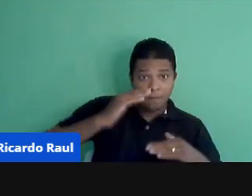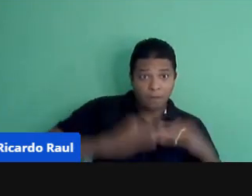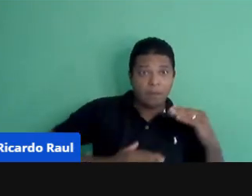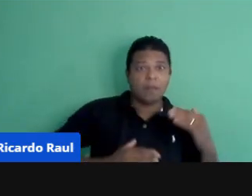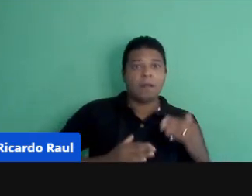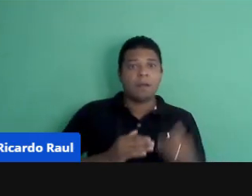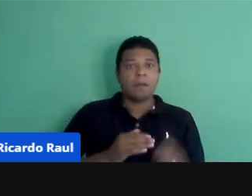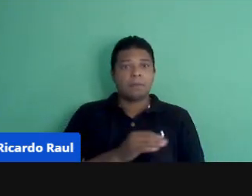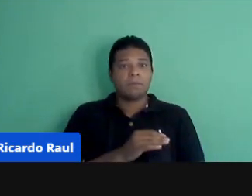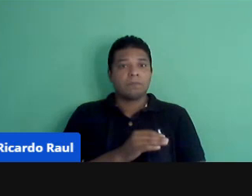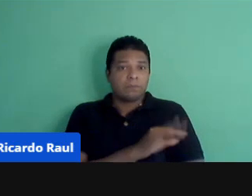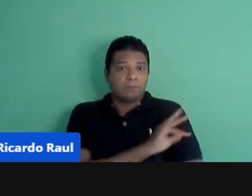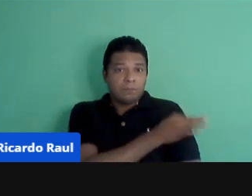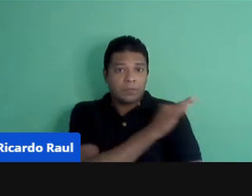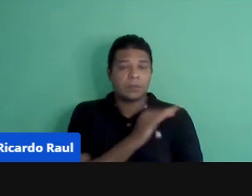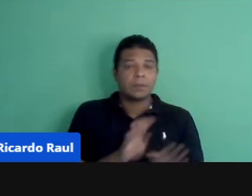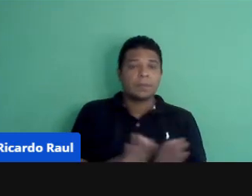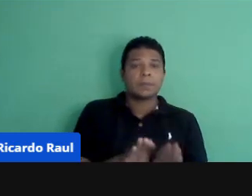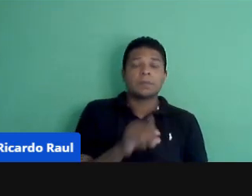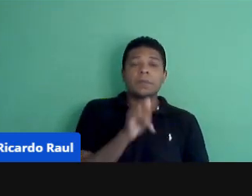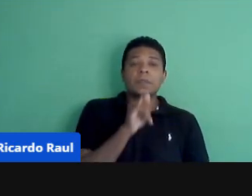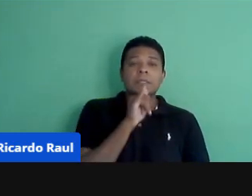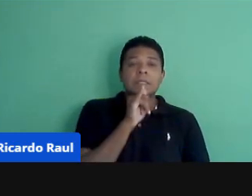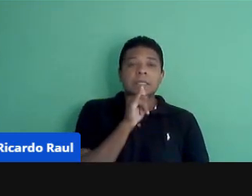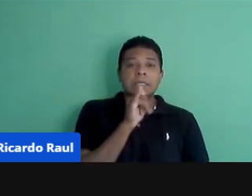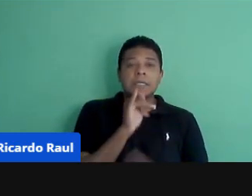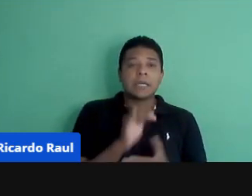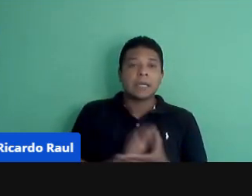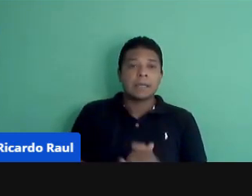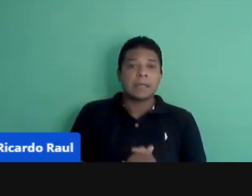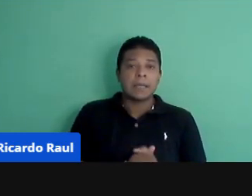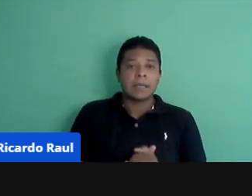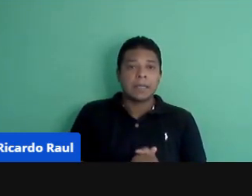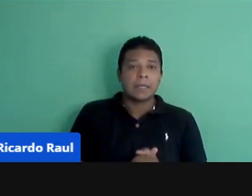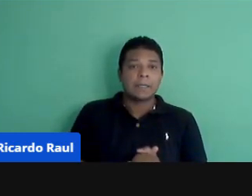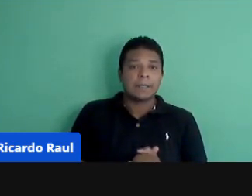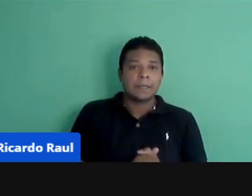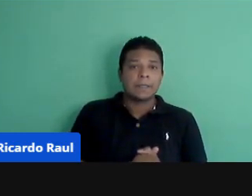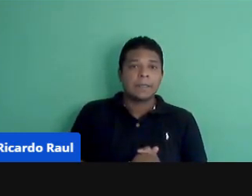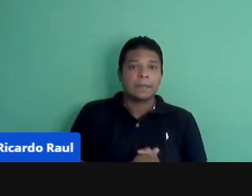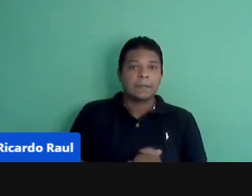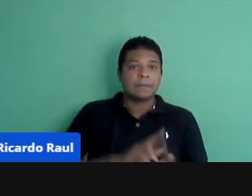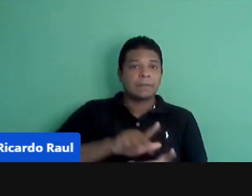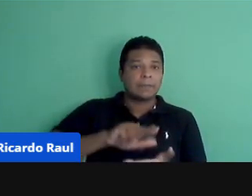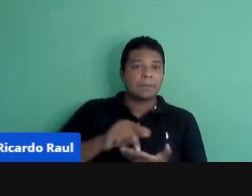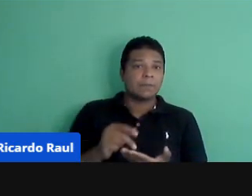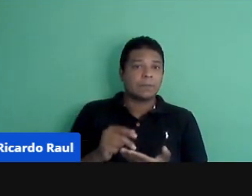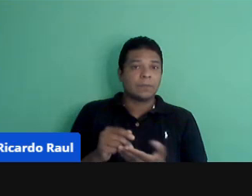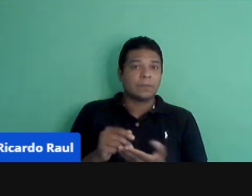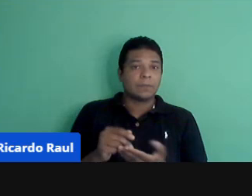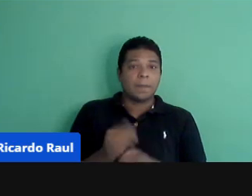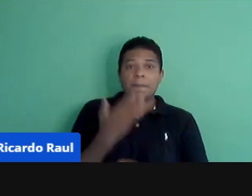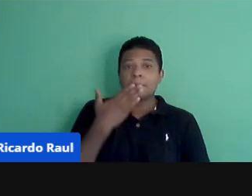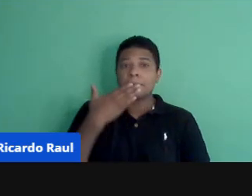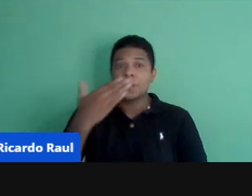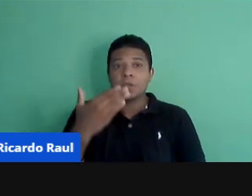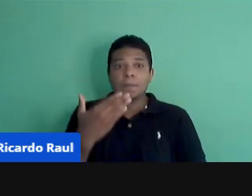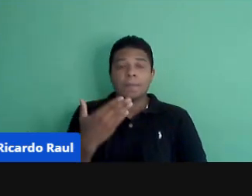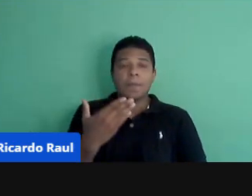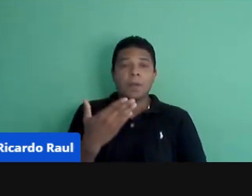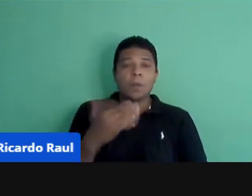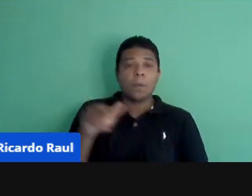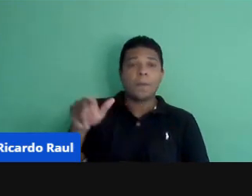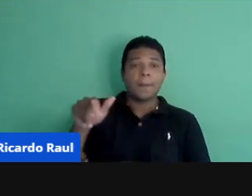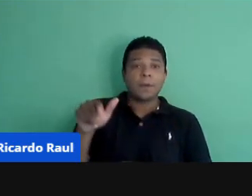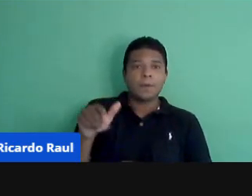né? Eu, por exemplo, tive que, em vários momentos, recorrer ao meu irmão para ele me ensinar, olha, como faz